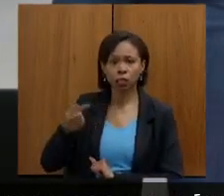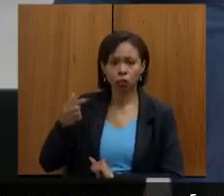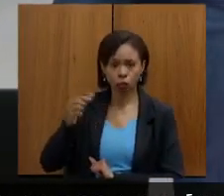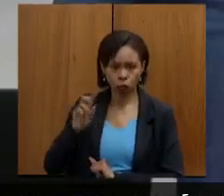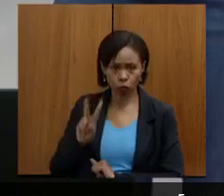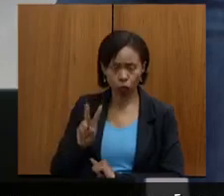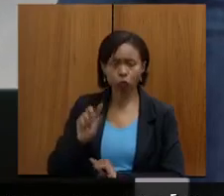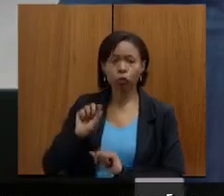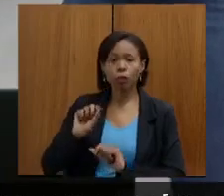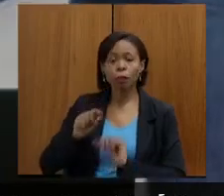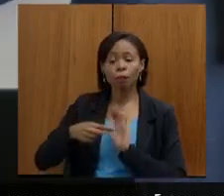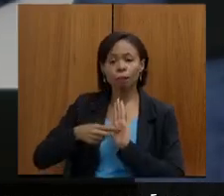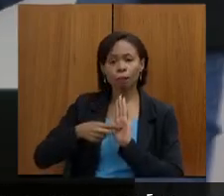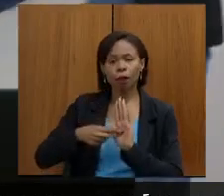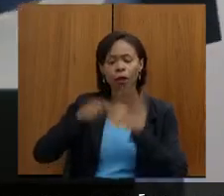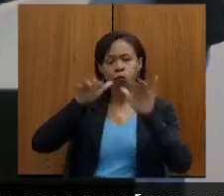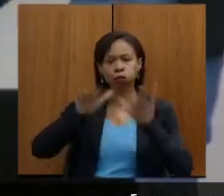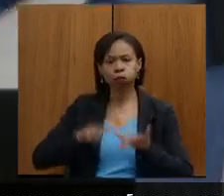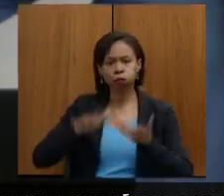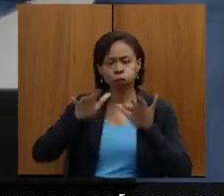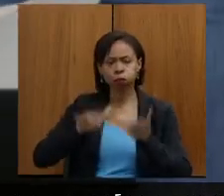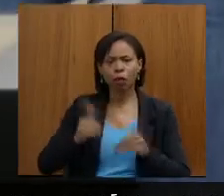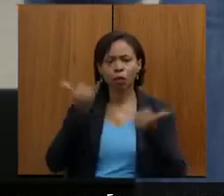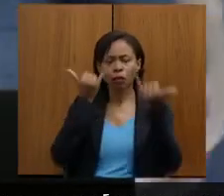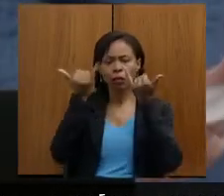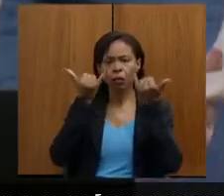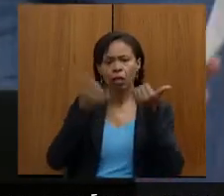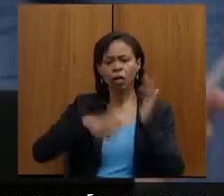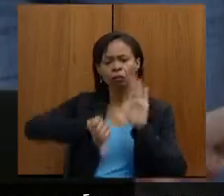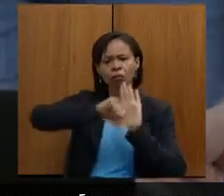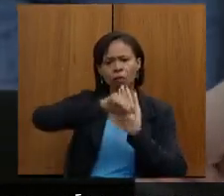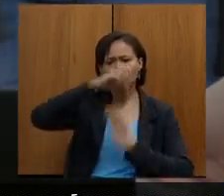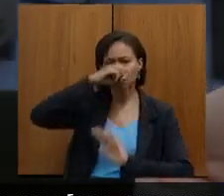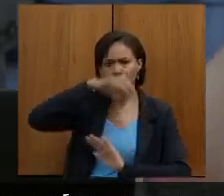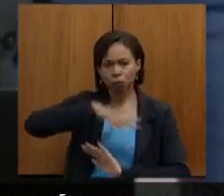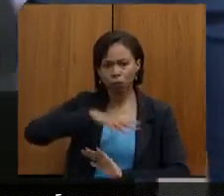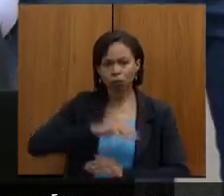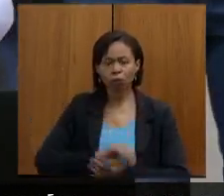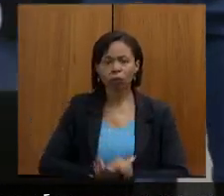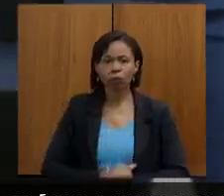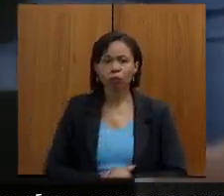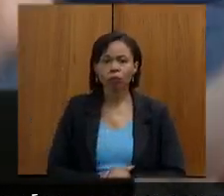que dispõe sobre o registro EA divulgação de dados relativo à violência e liberdade